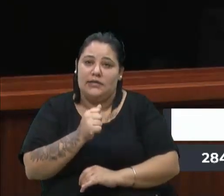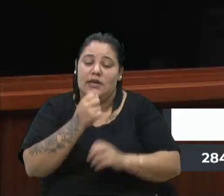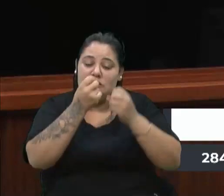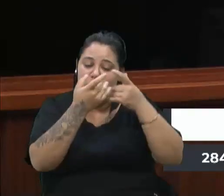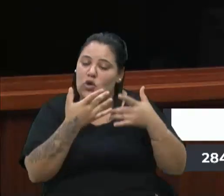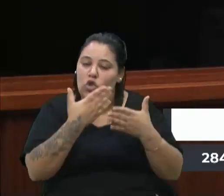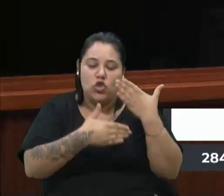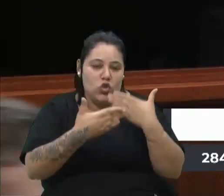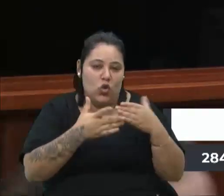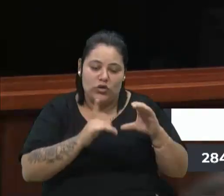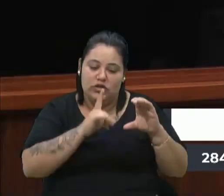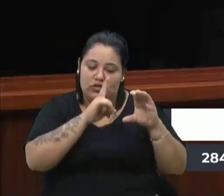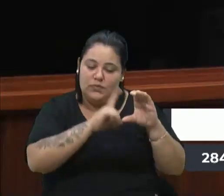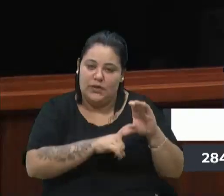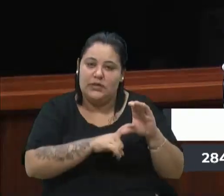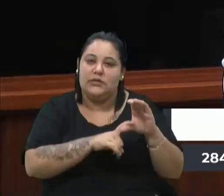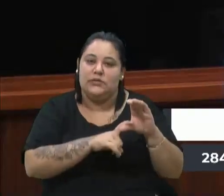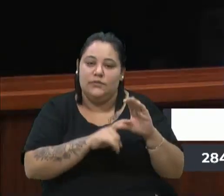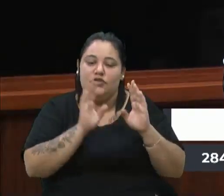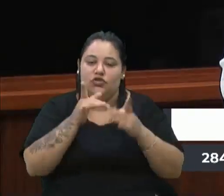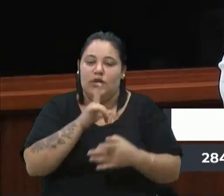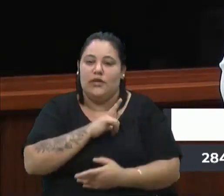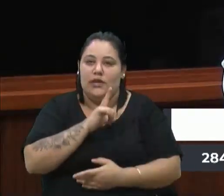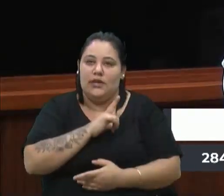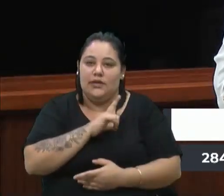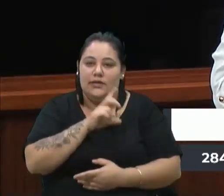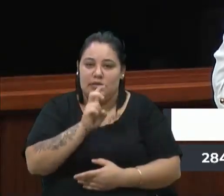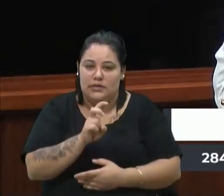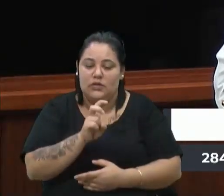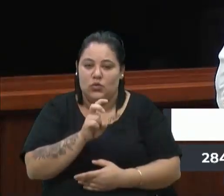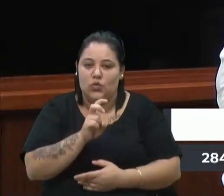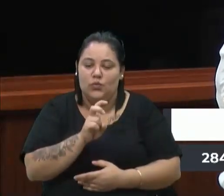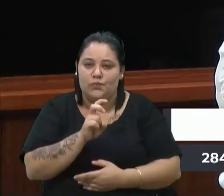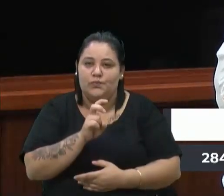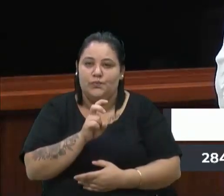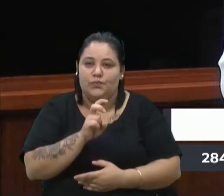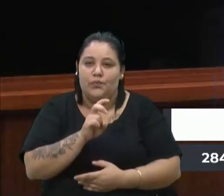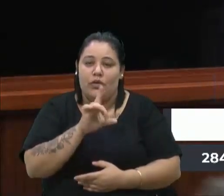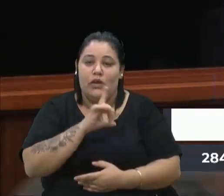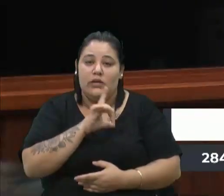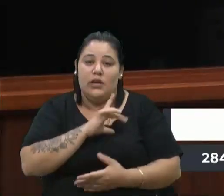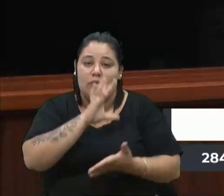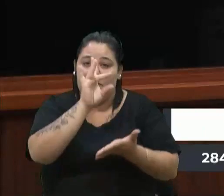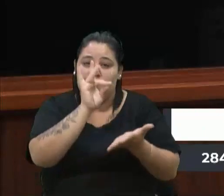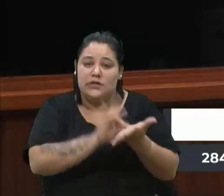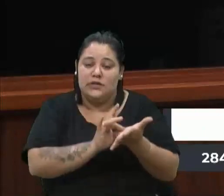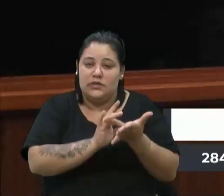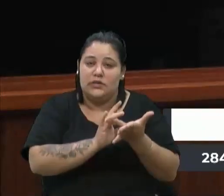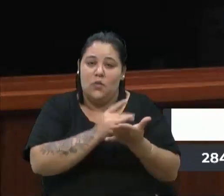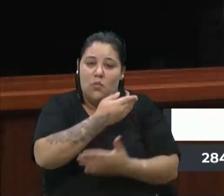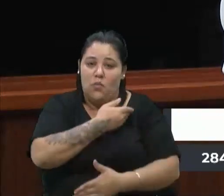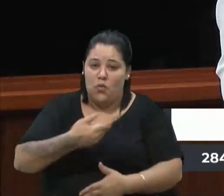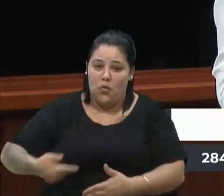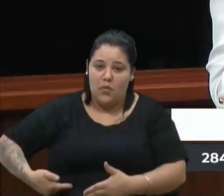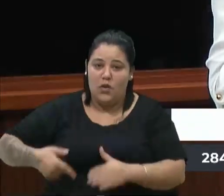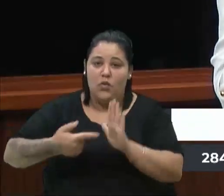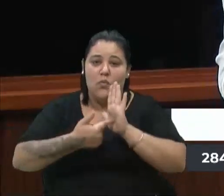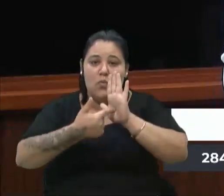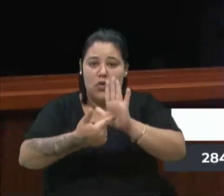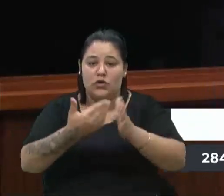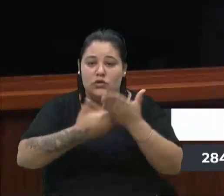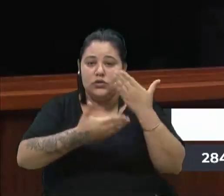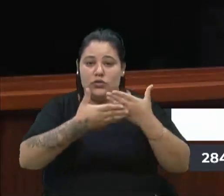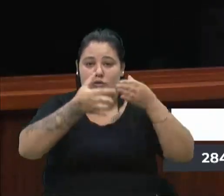das edições que havia até então, que eram 5. Tem um regimento público que mostra todos